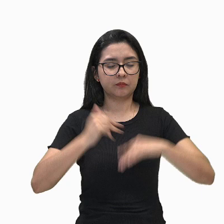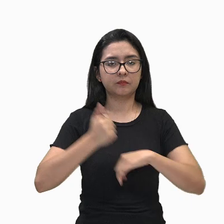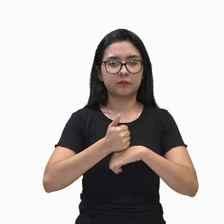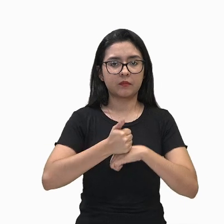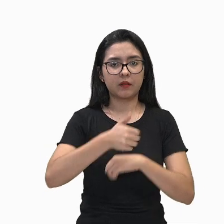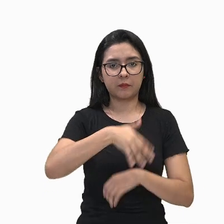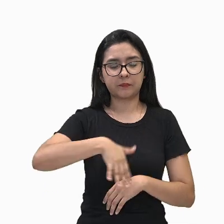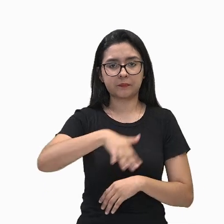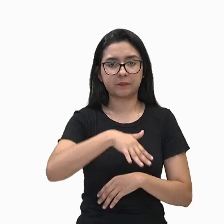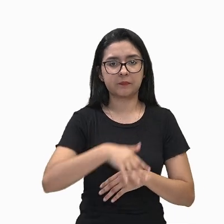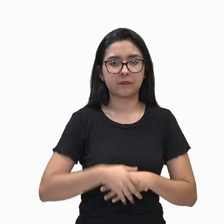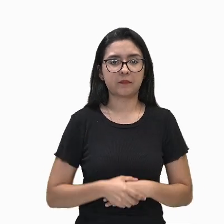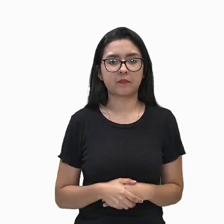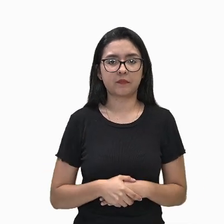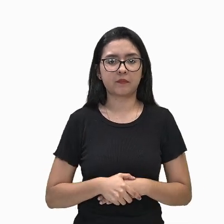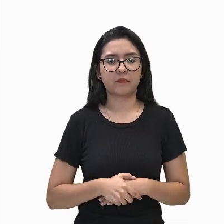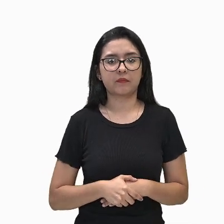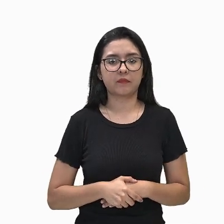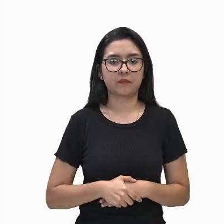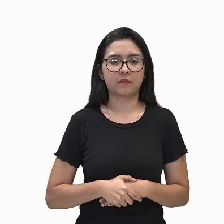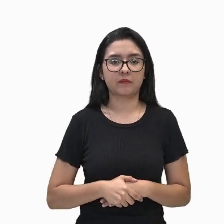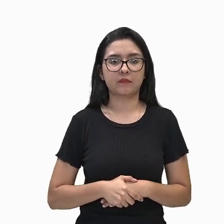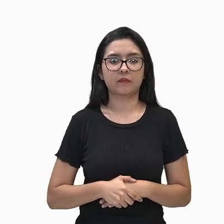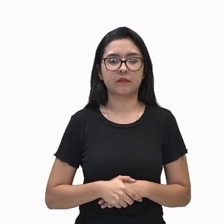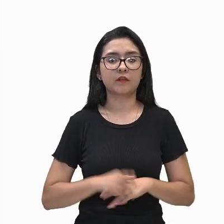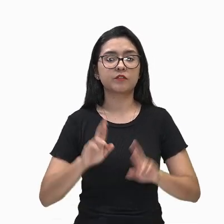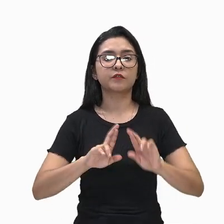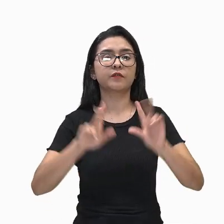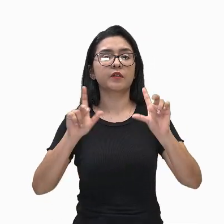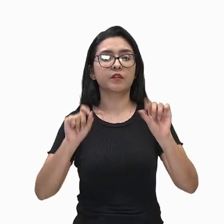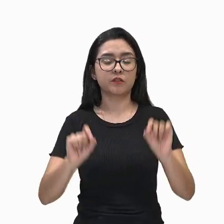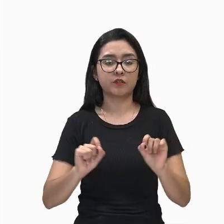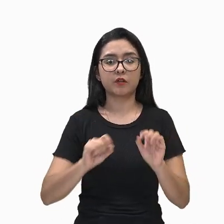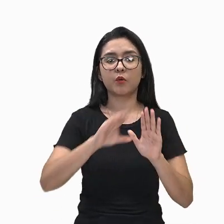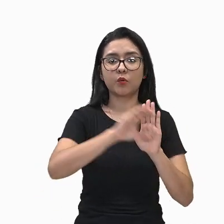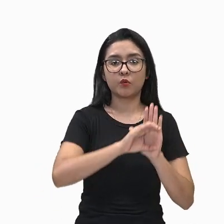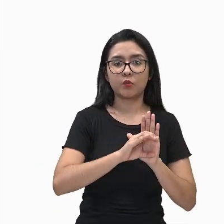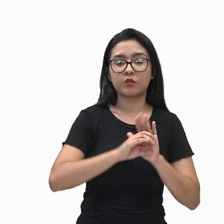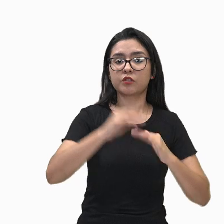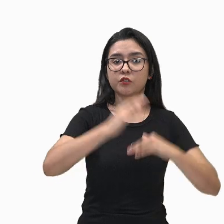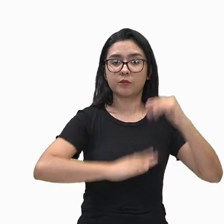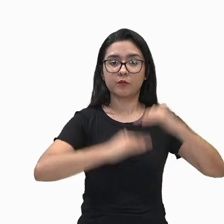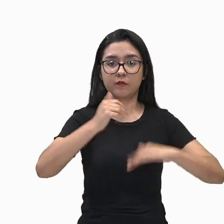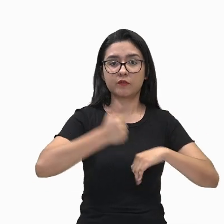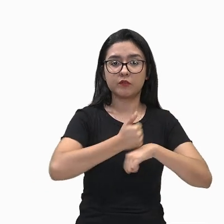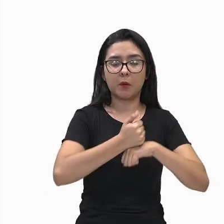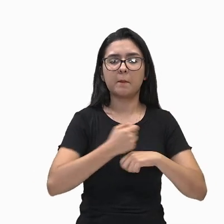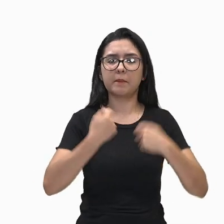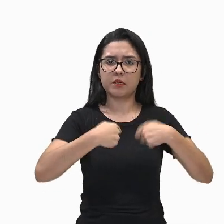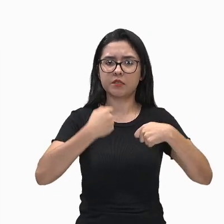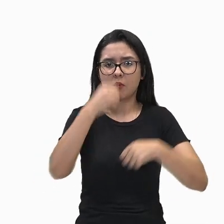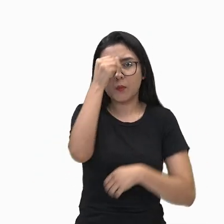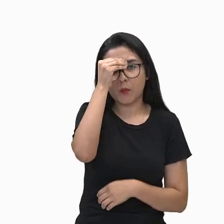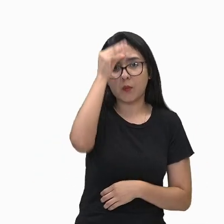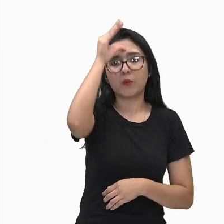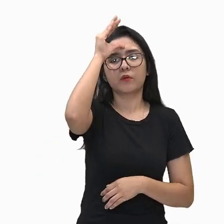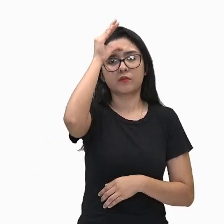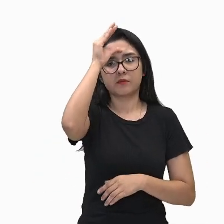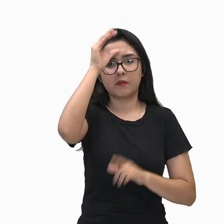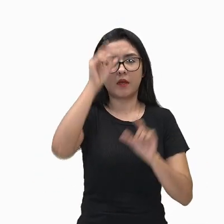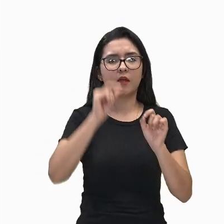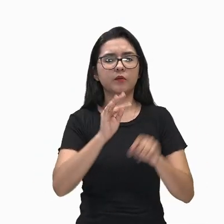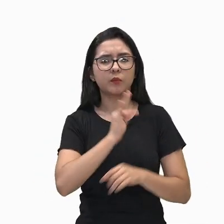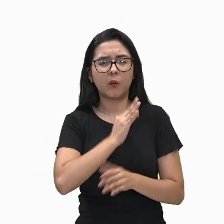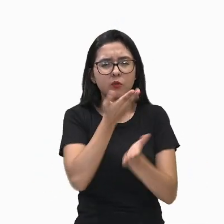ao contrário, da definição de profissão, que exige aí um conhecimento técnico,